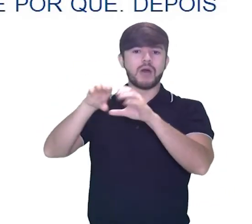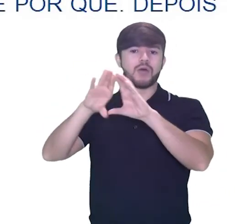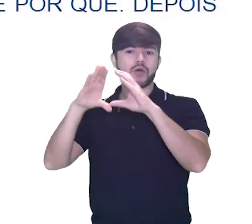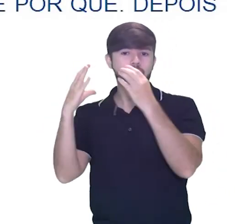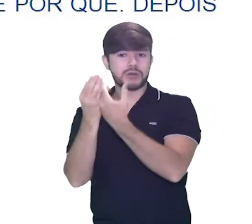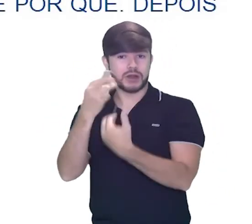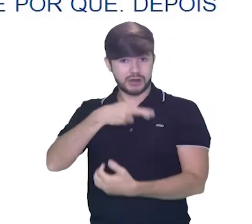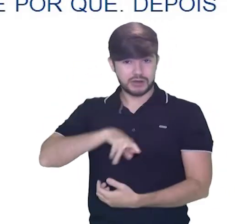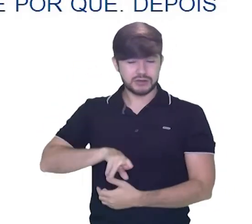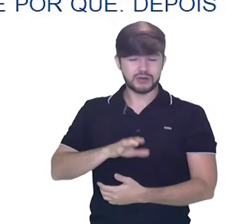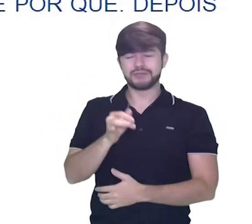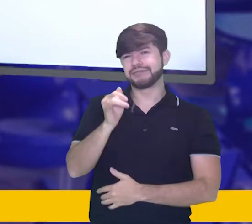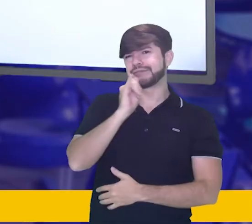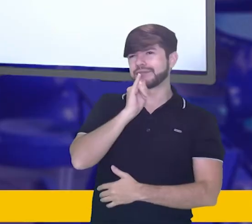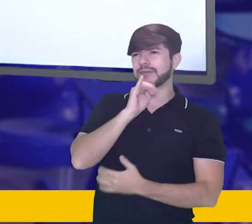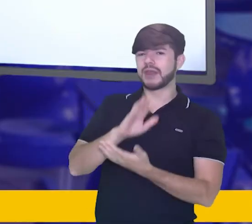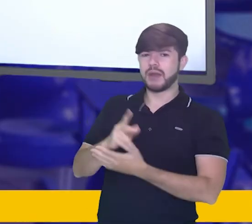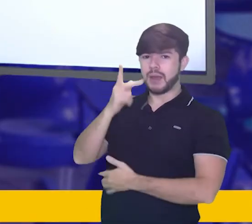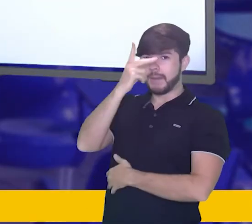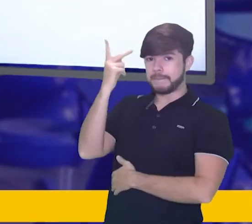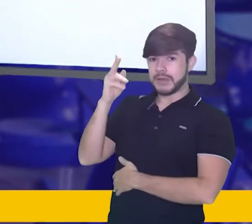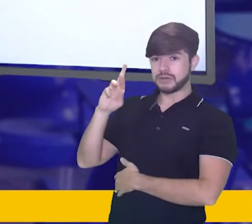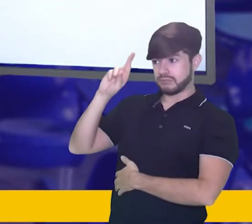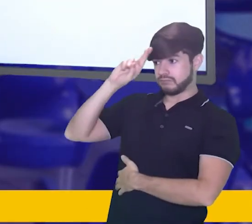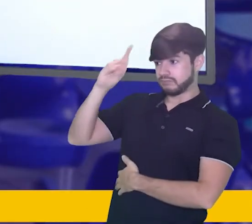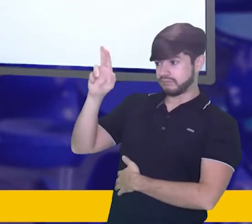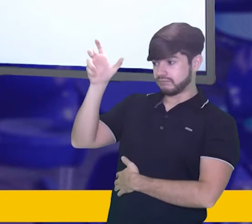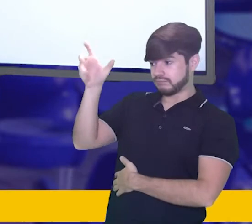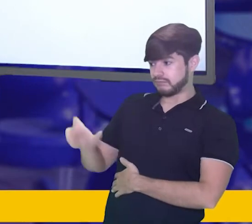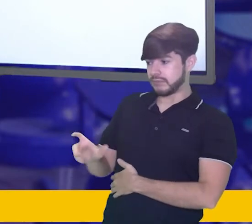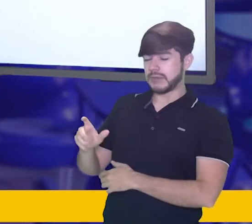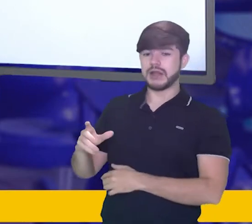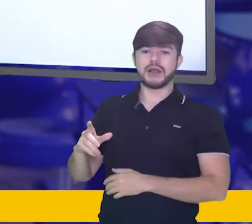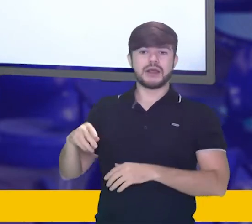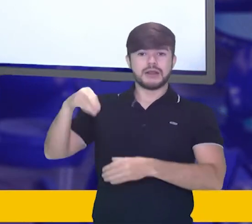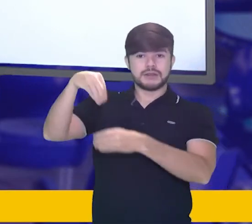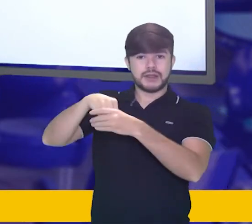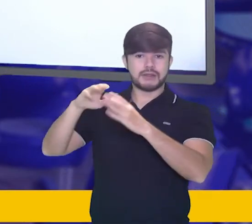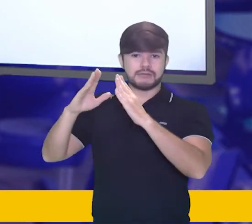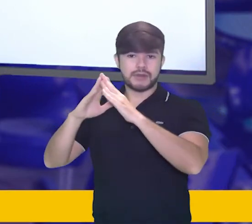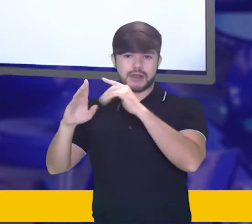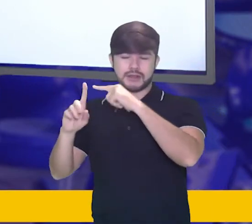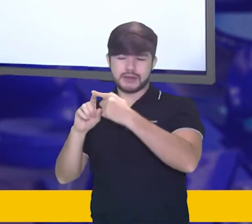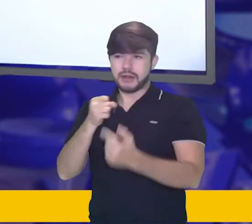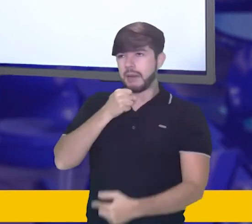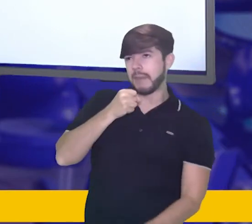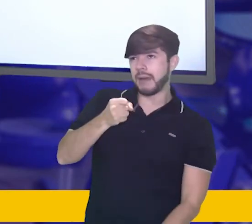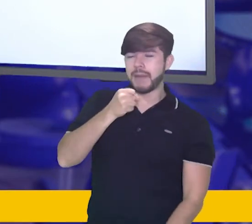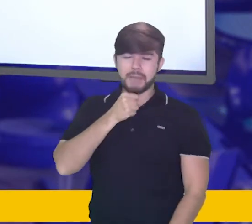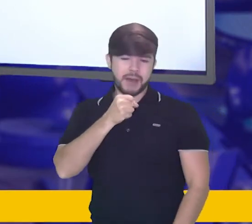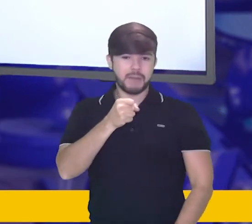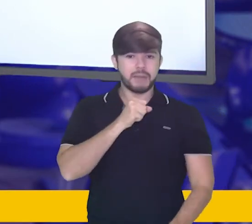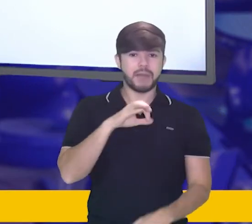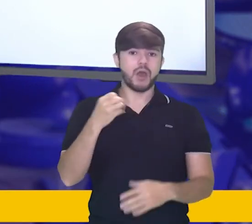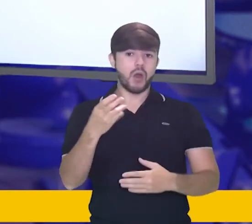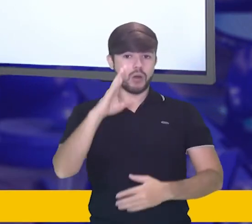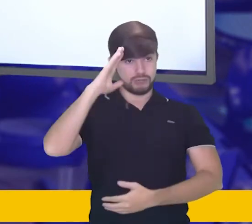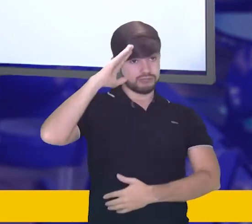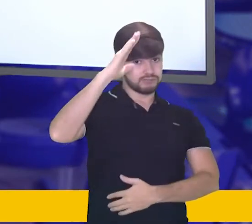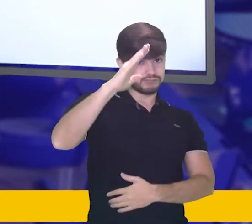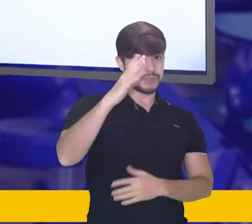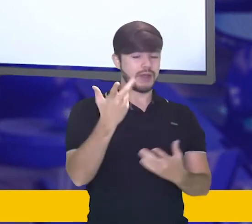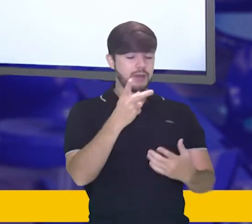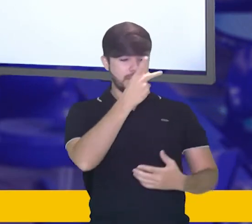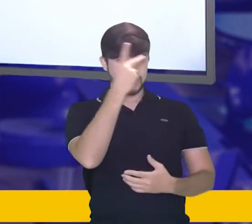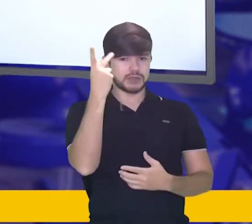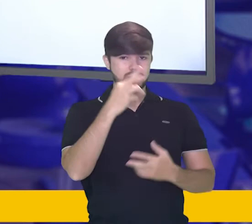comunidade religiosa? Por exemplo, um líder de uma banda dentro da igreja, um líder de um